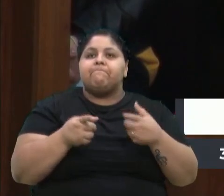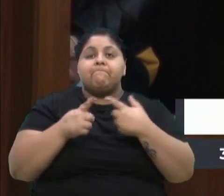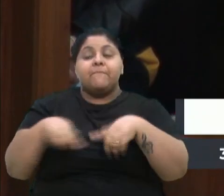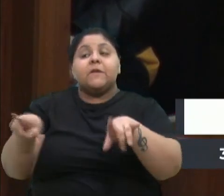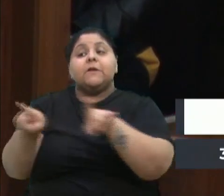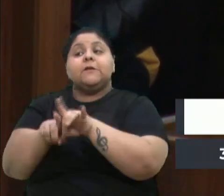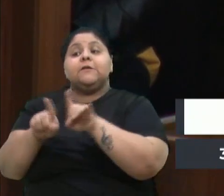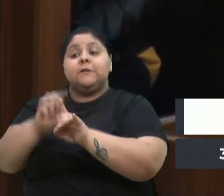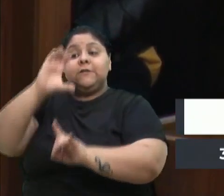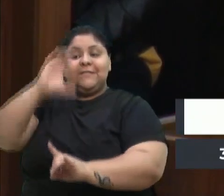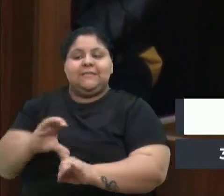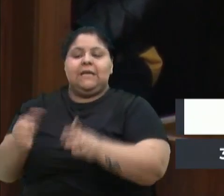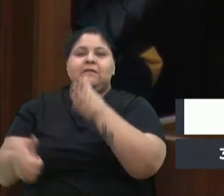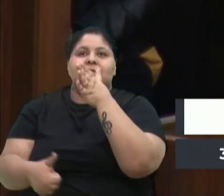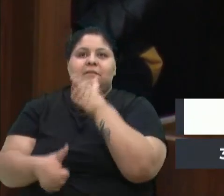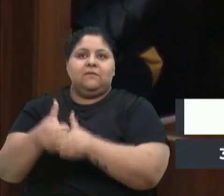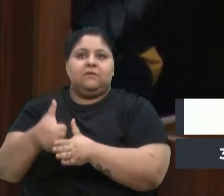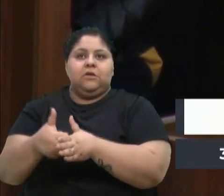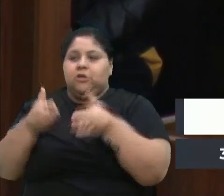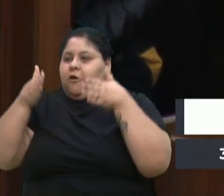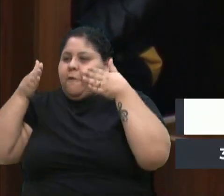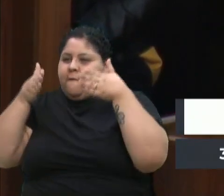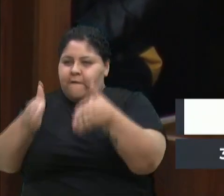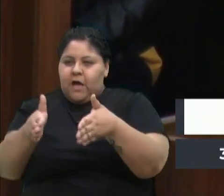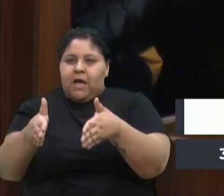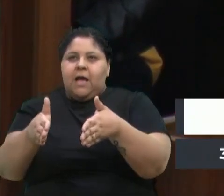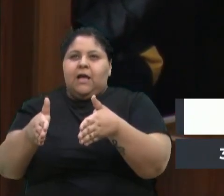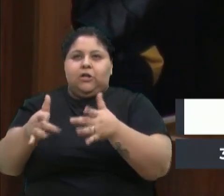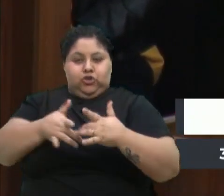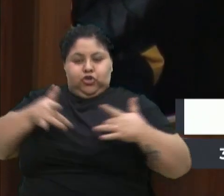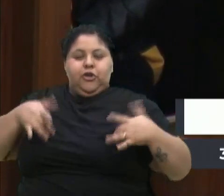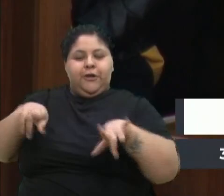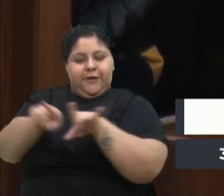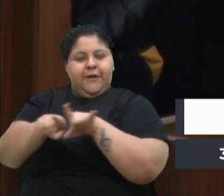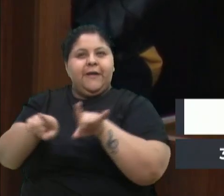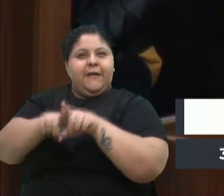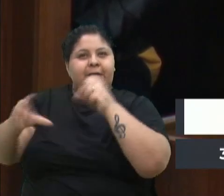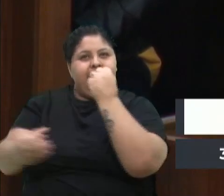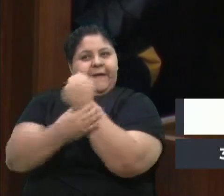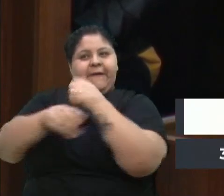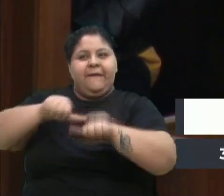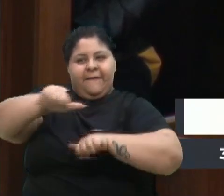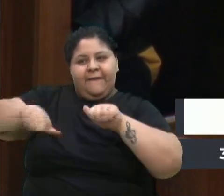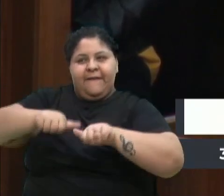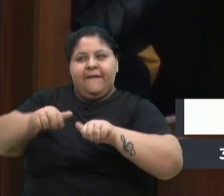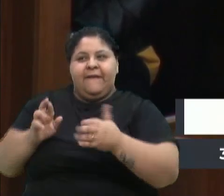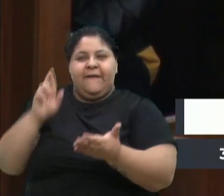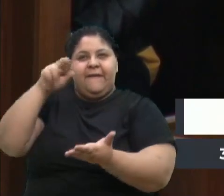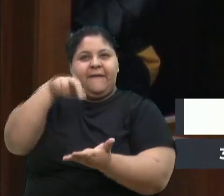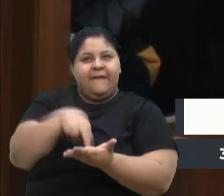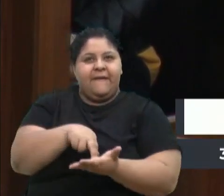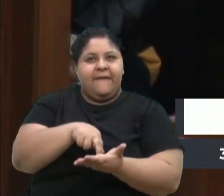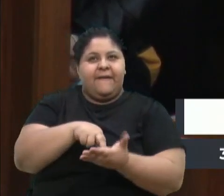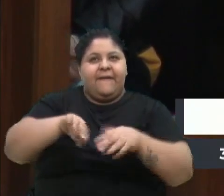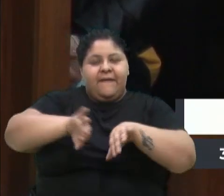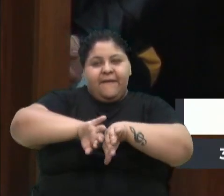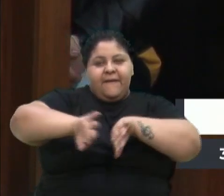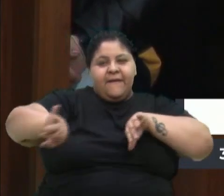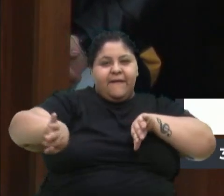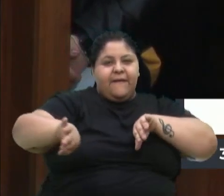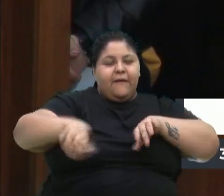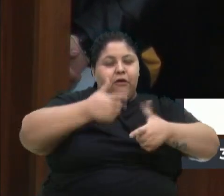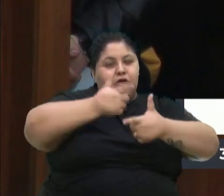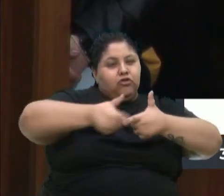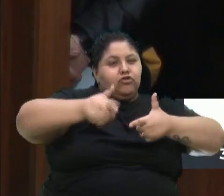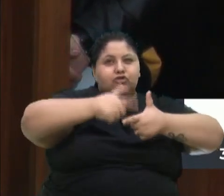mas de cidadãos melhores, mais engajados, mais solidários, capazes de transformar realidades, afastando-os dos riscos,